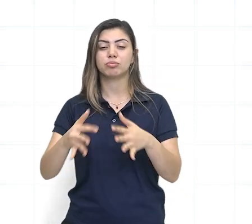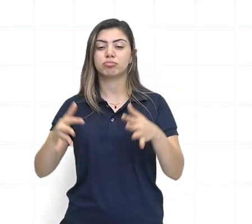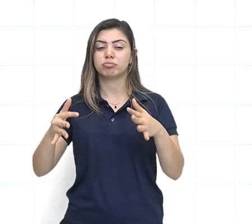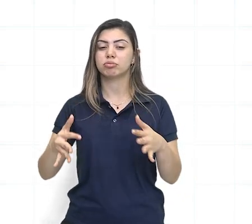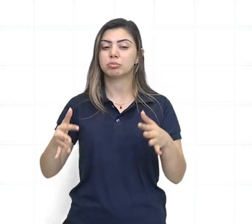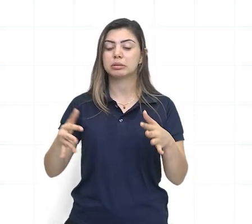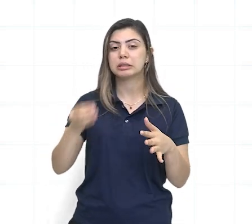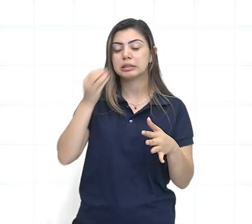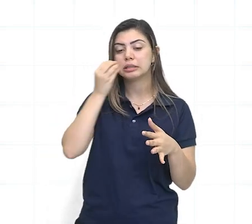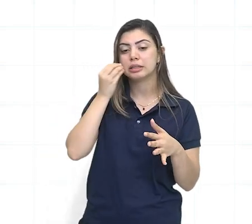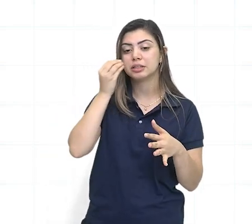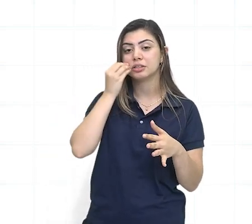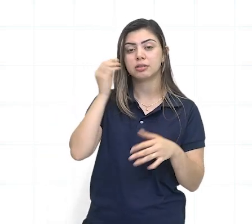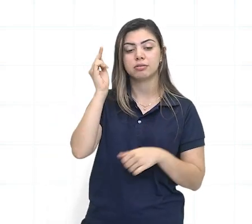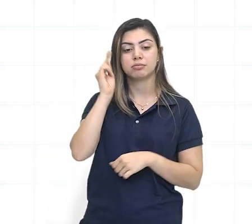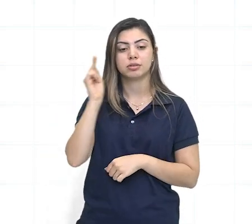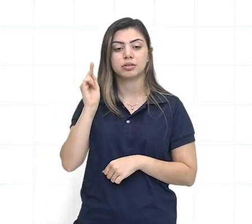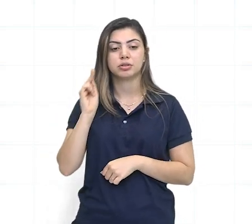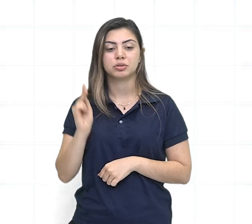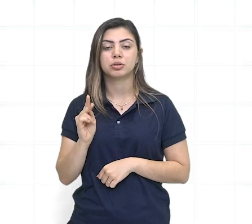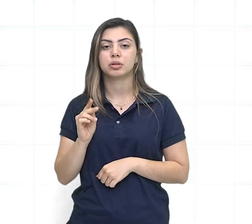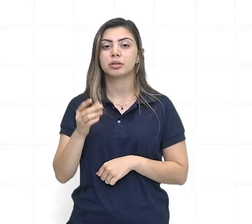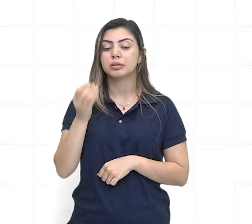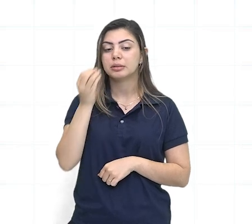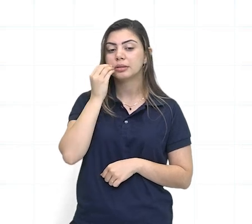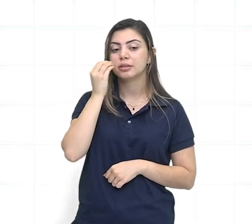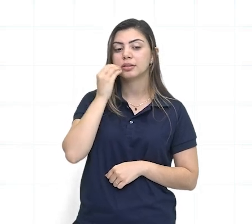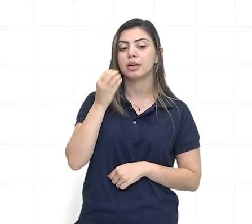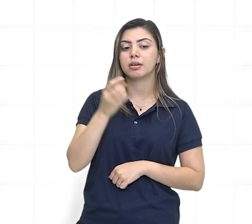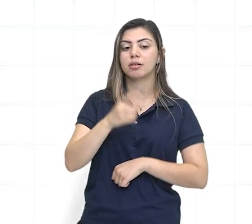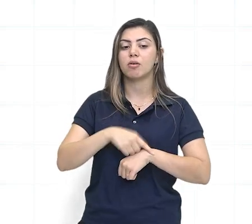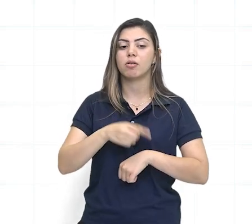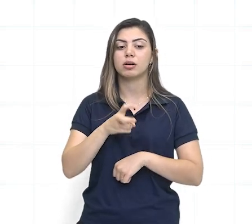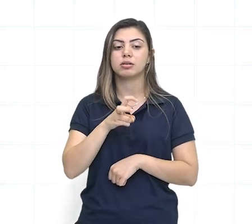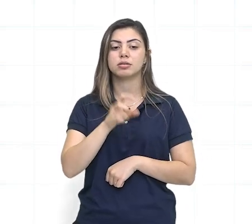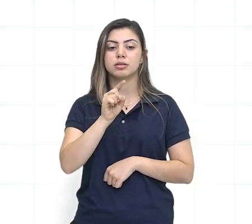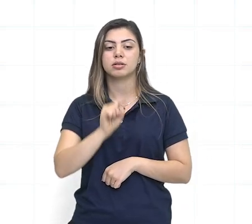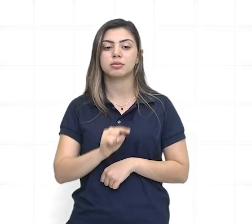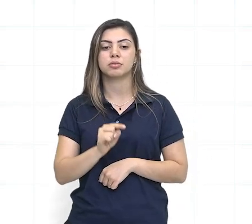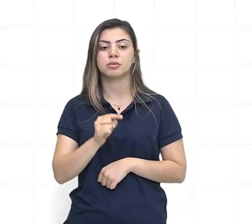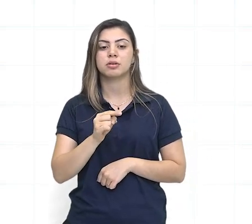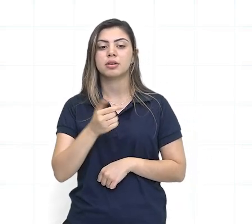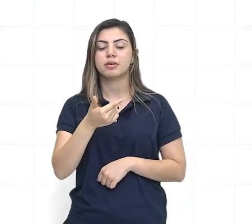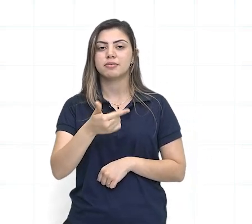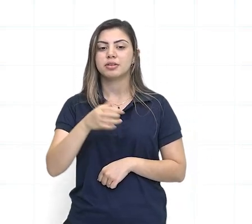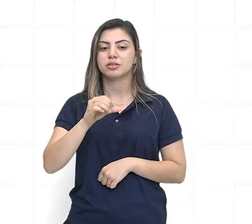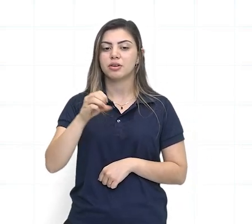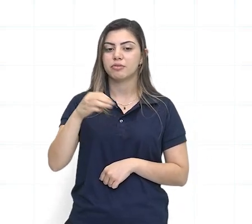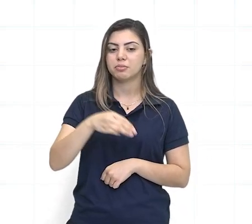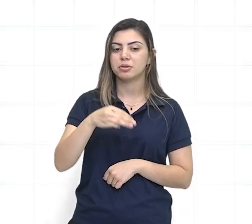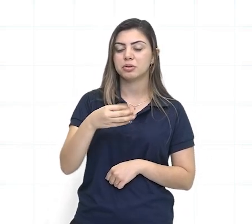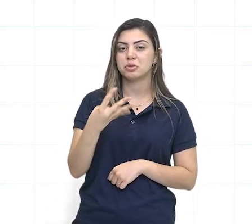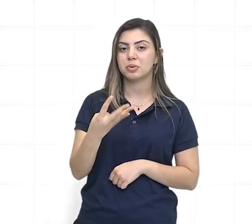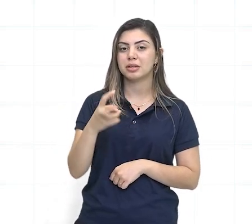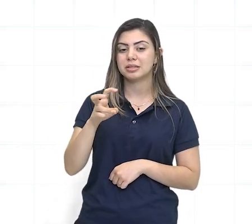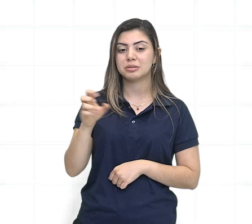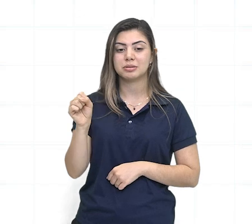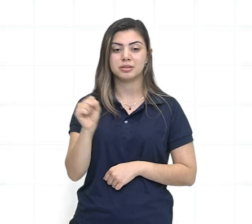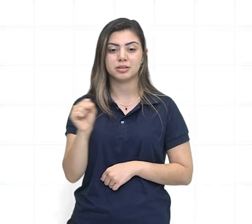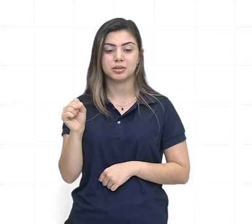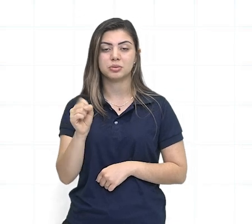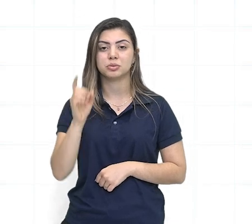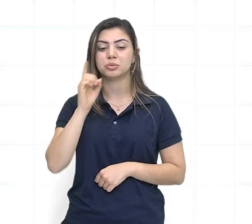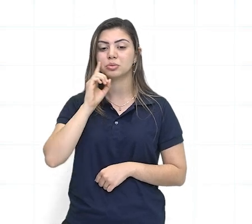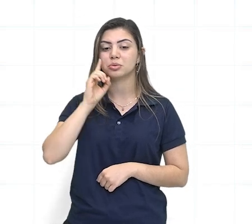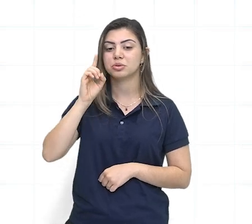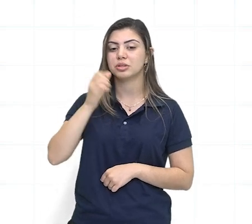da história foi testada às 5 horas, 29 minutos e 45